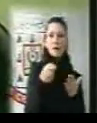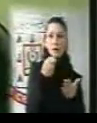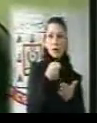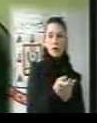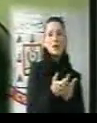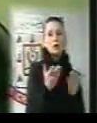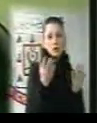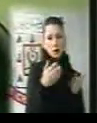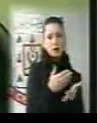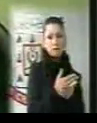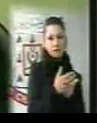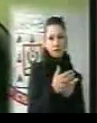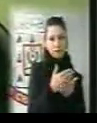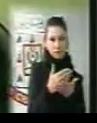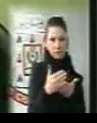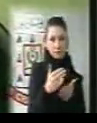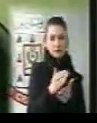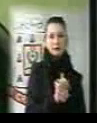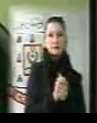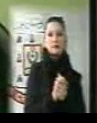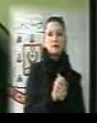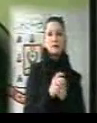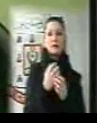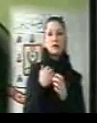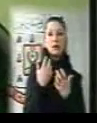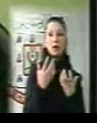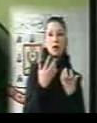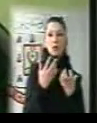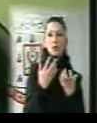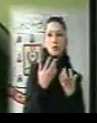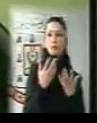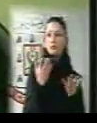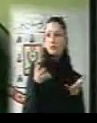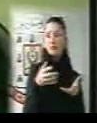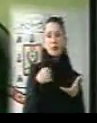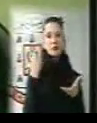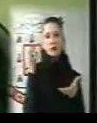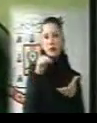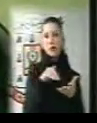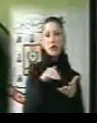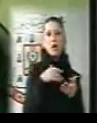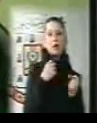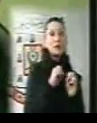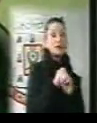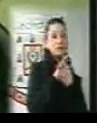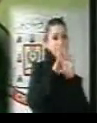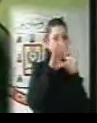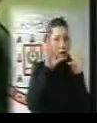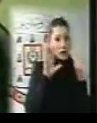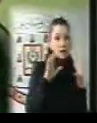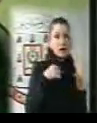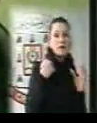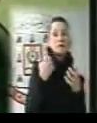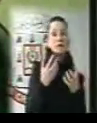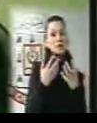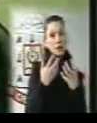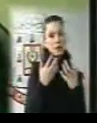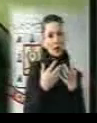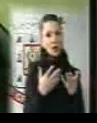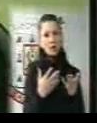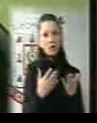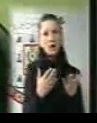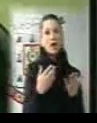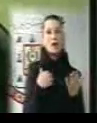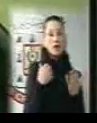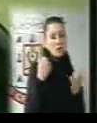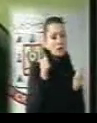pagamento. Mas como eu vim aqui para prestar esclarecimento e não fazer discurso, eu quero me colocar à disposição das senhoras